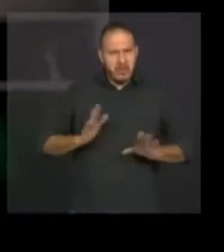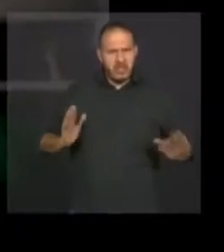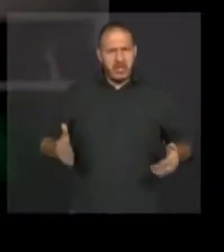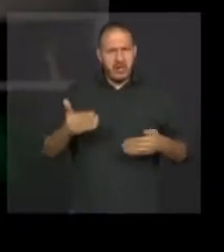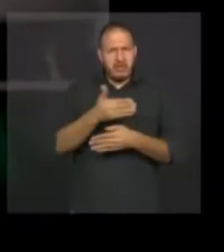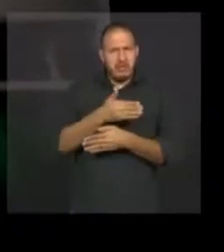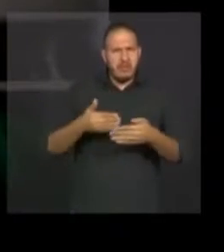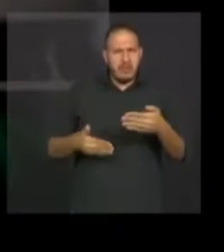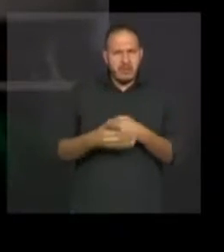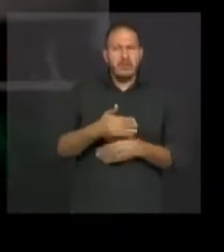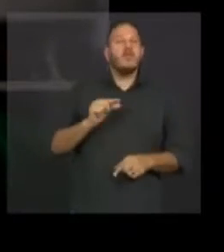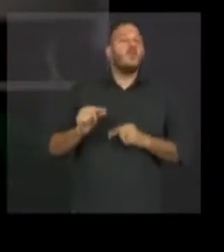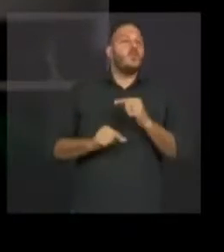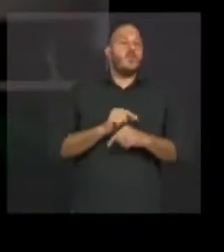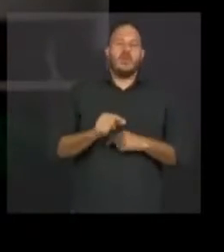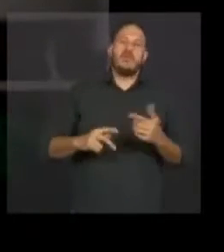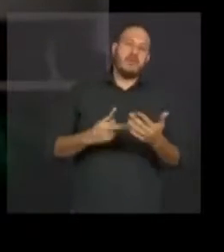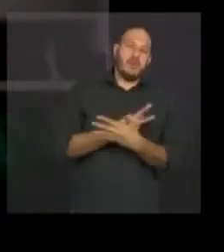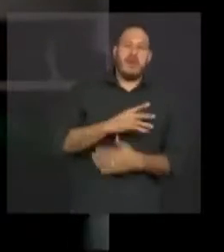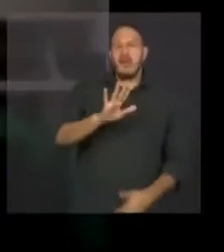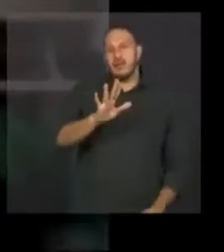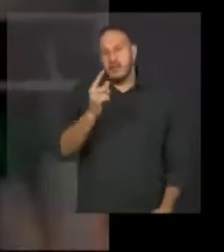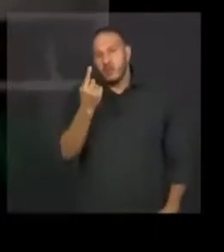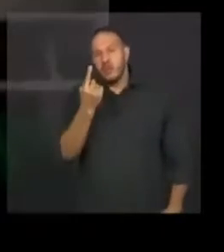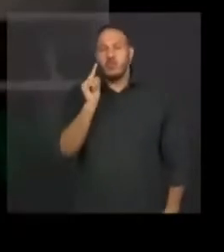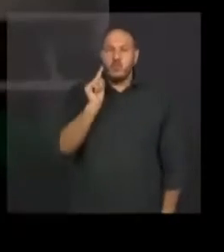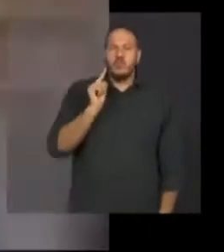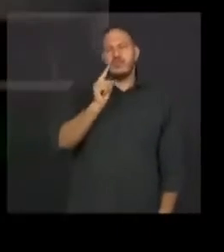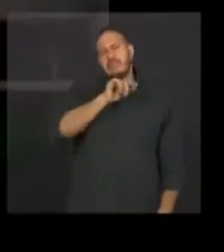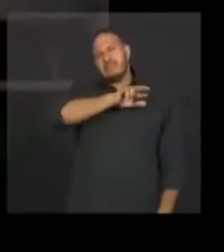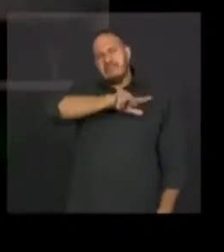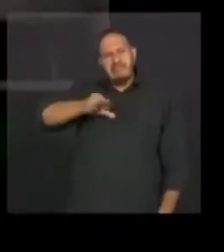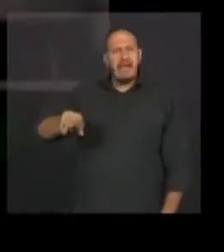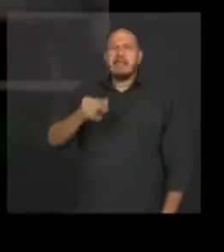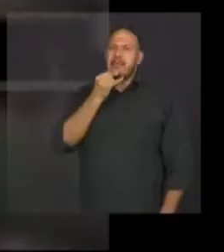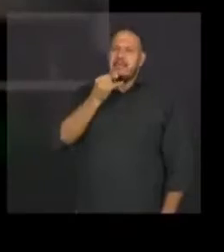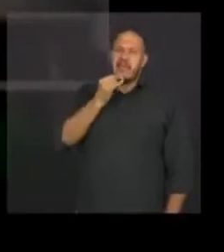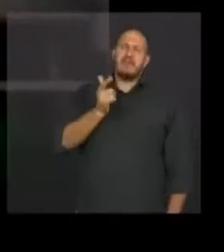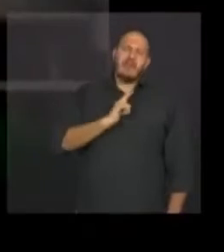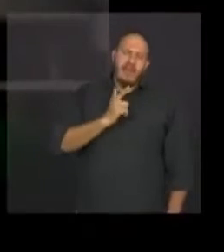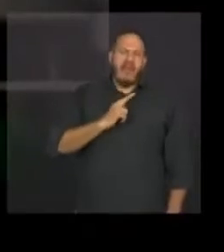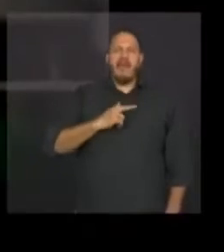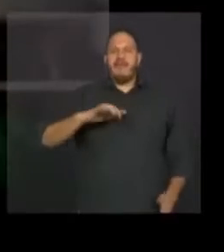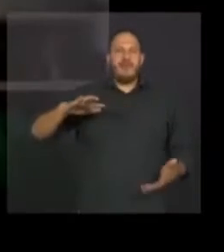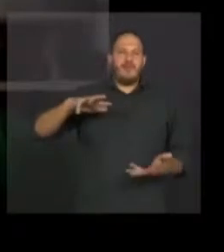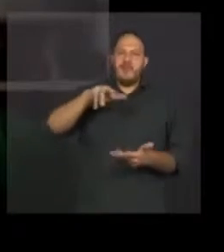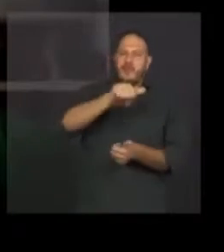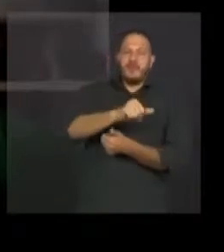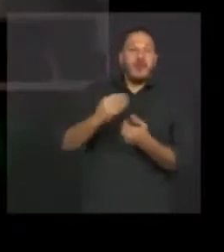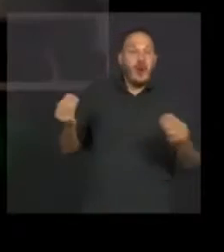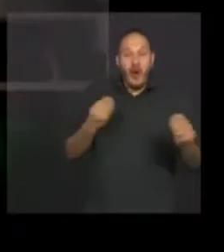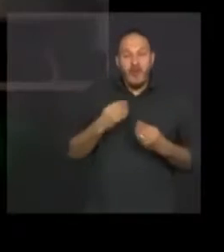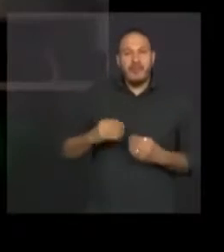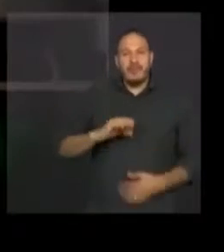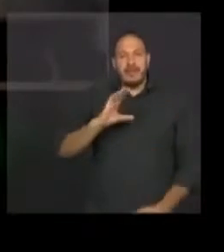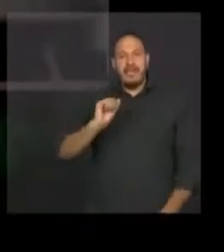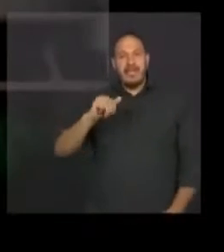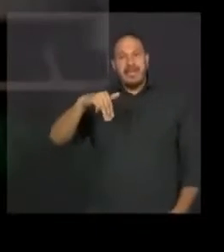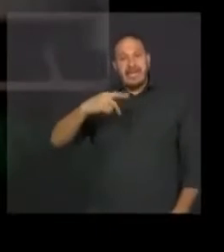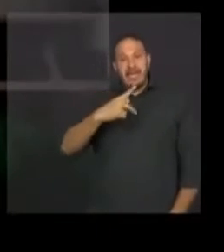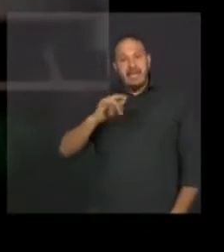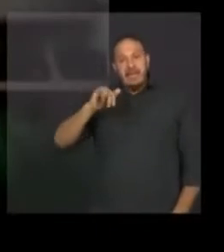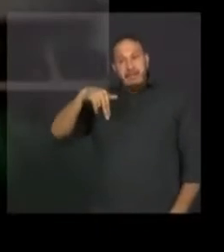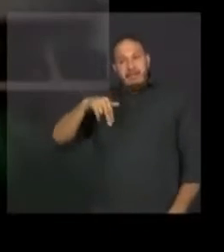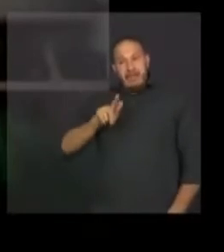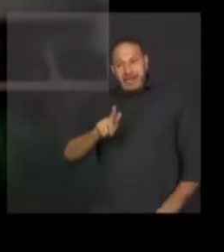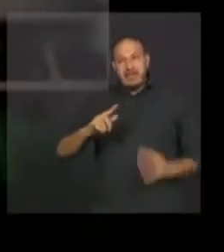ponto. É um dos vários exemplos disponíveis aí pelo mundo de como o camping pode ser, sim,